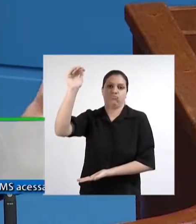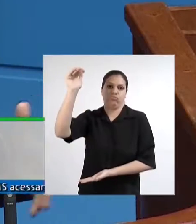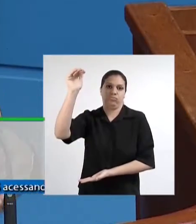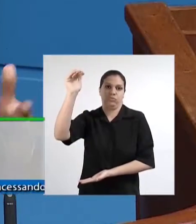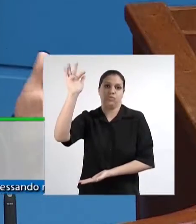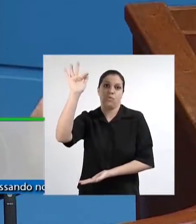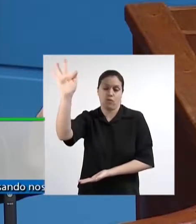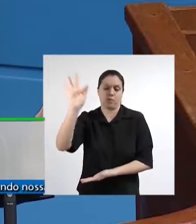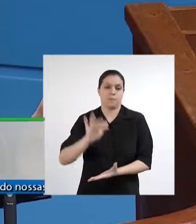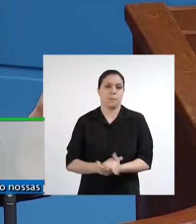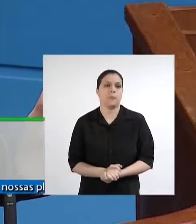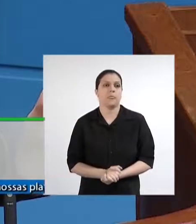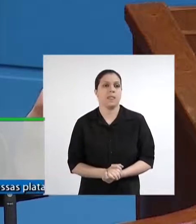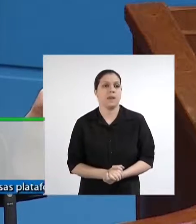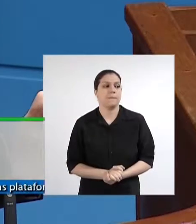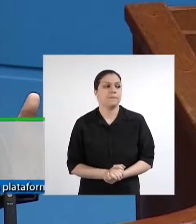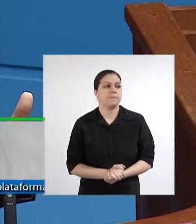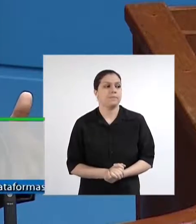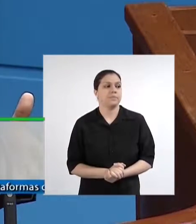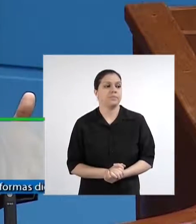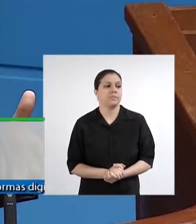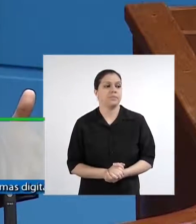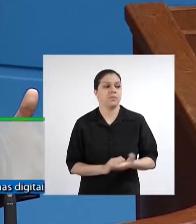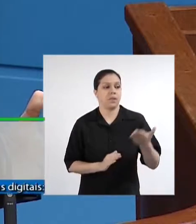Vossa Excelência, que é um leitor